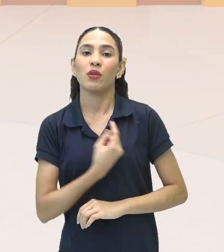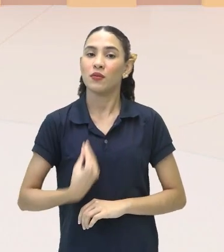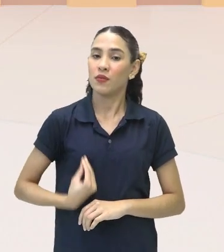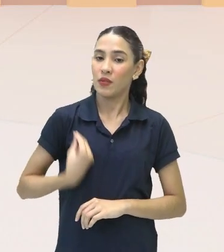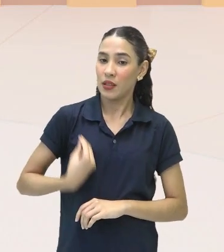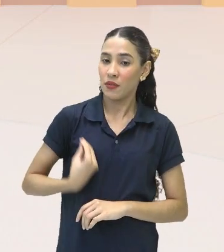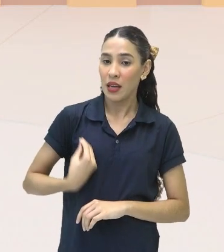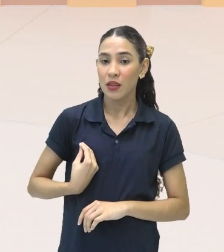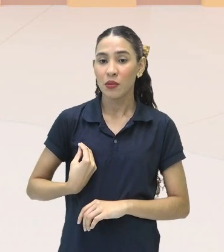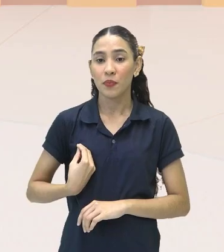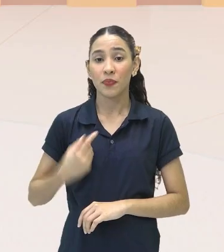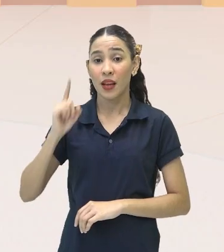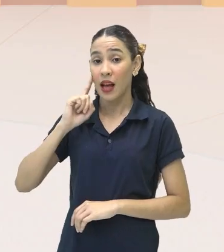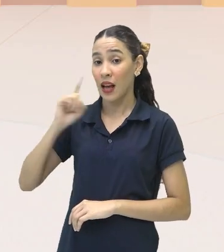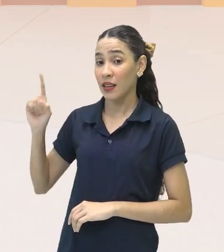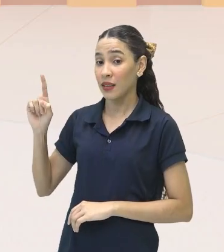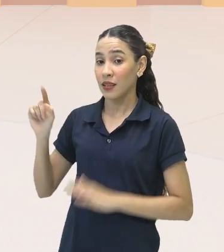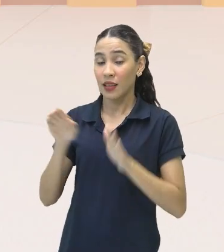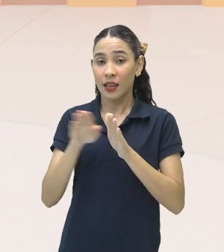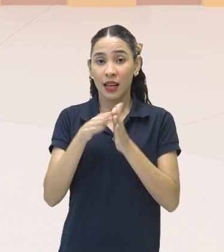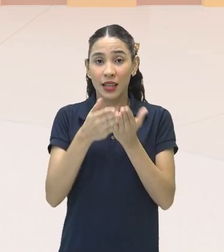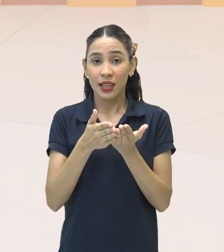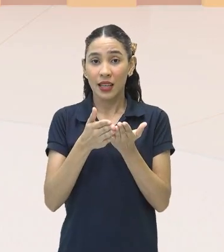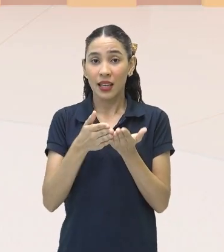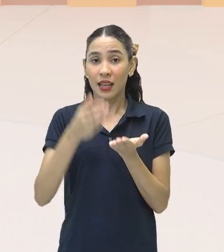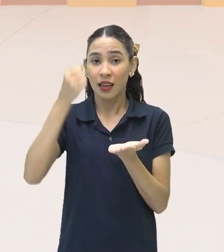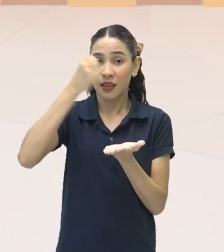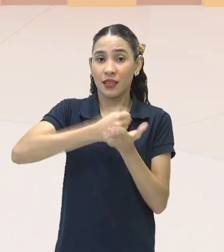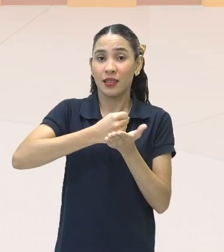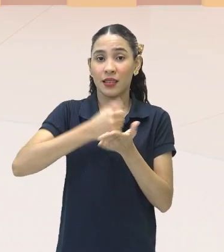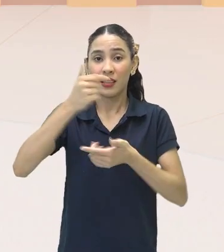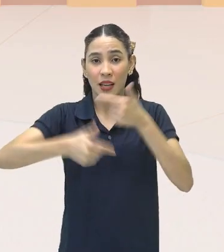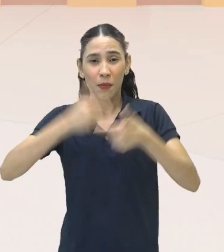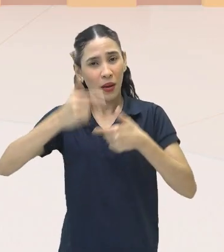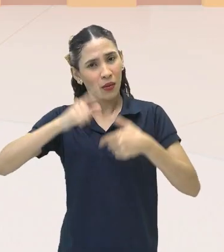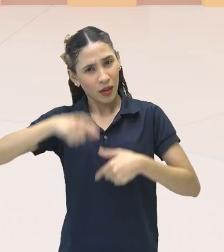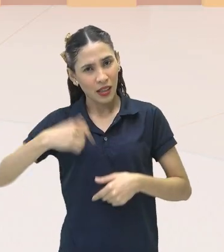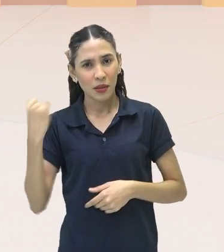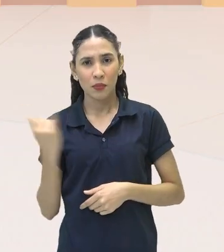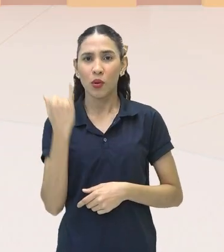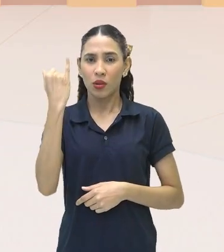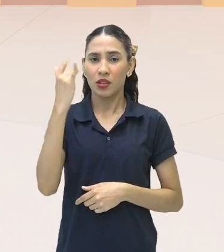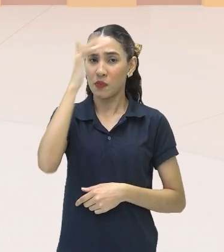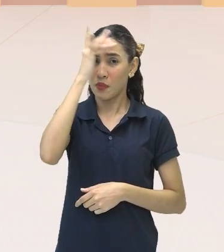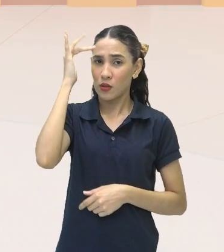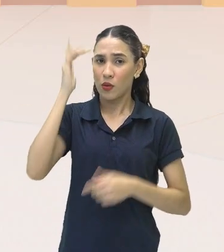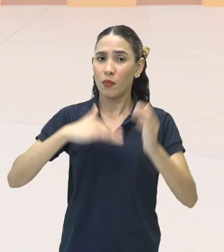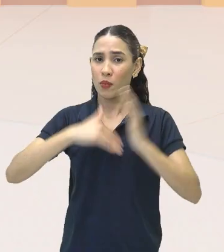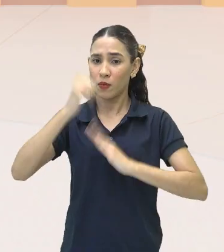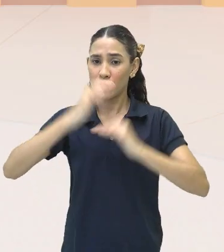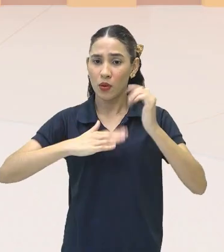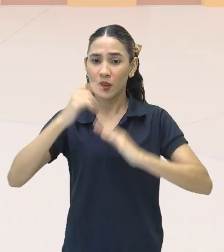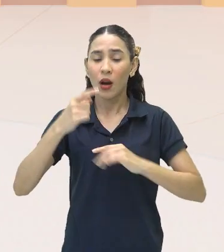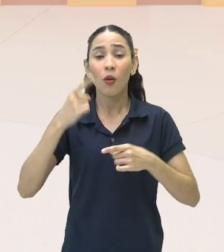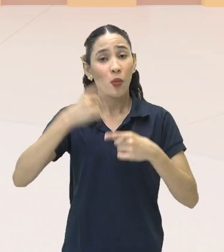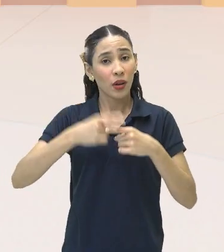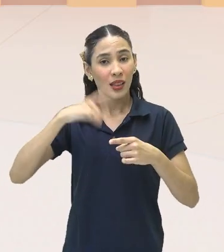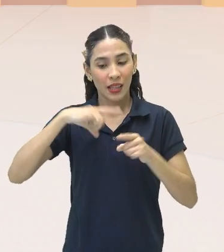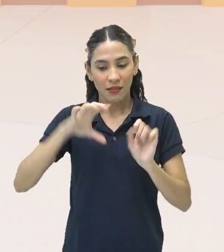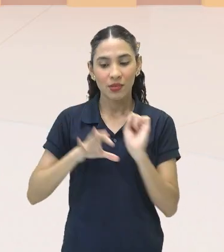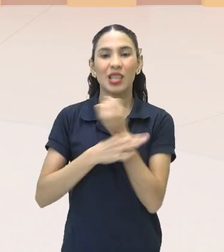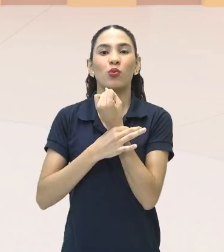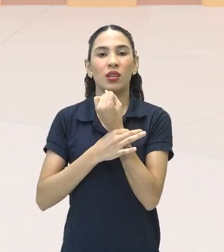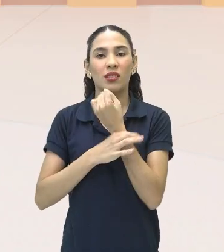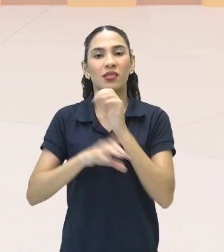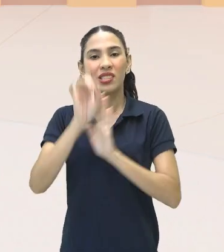aí. Essa carteira de trabalho aqui, ela é muito importante na mão do trabalhador, né? Porque ele se sente digno quando